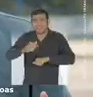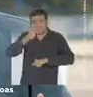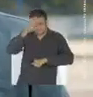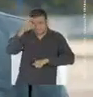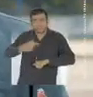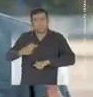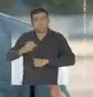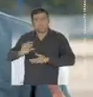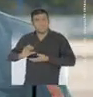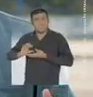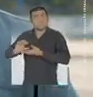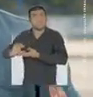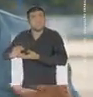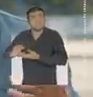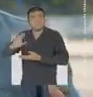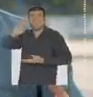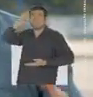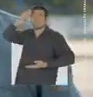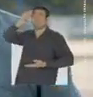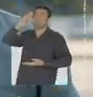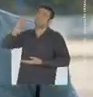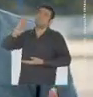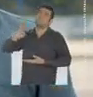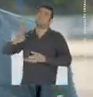das pessoas sem investir